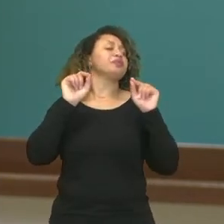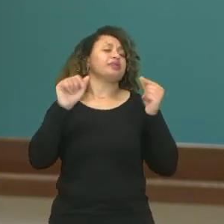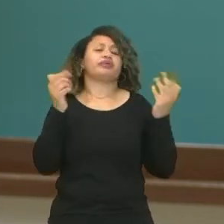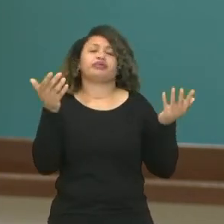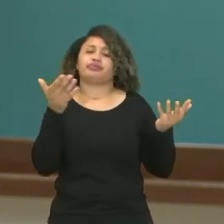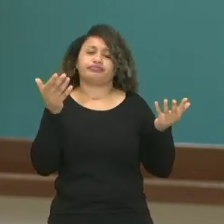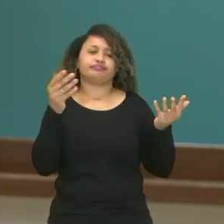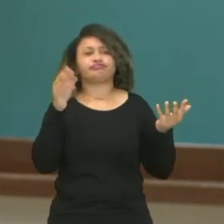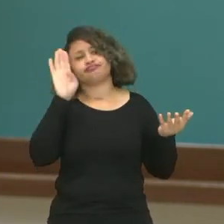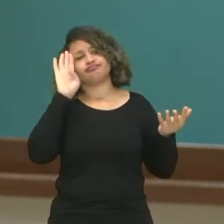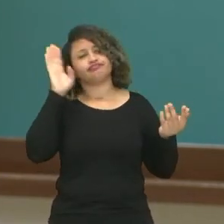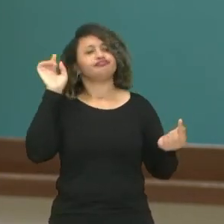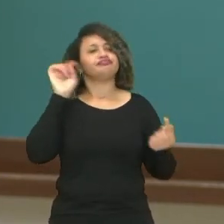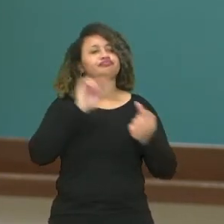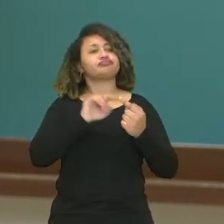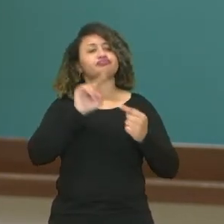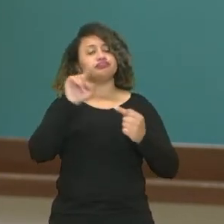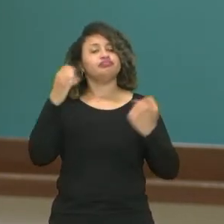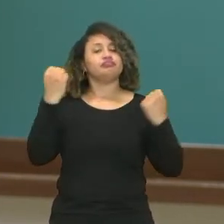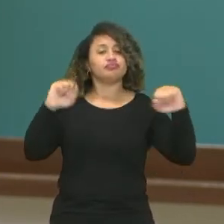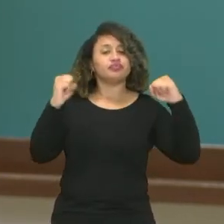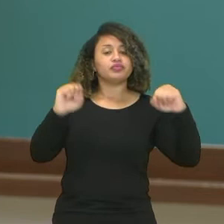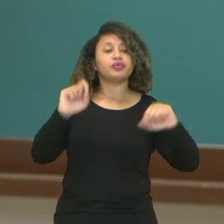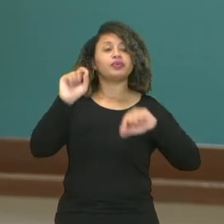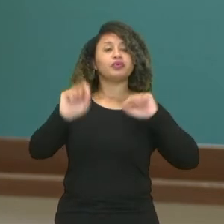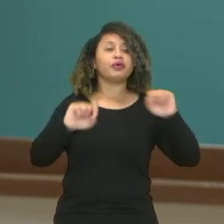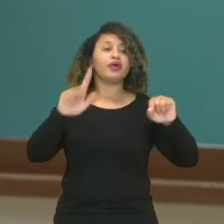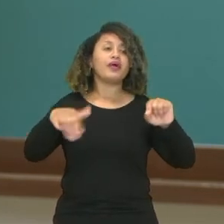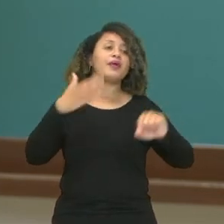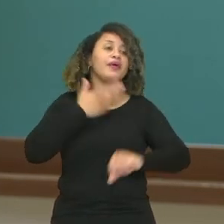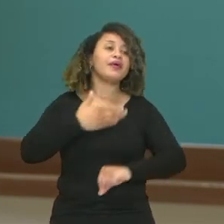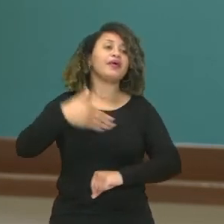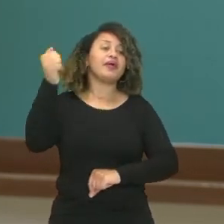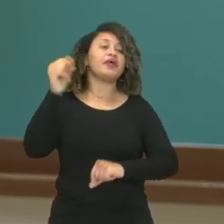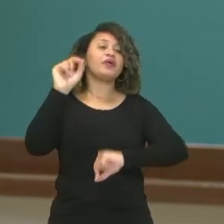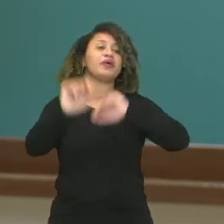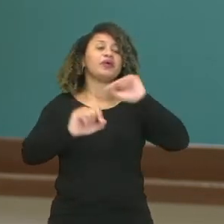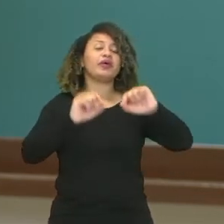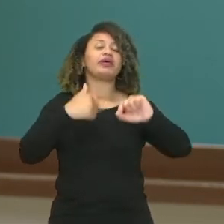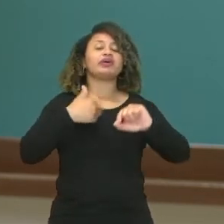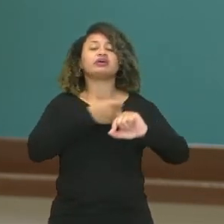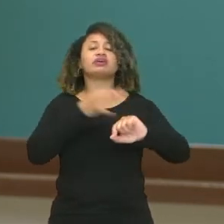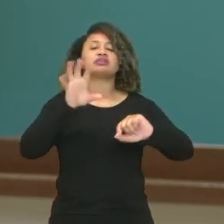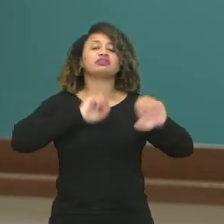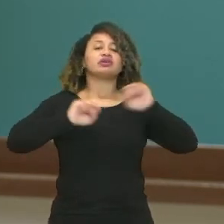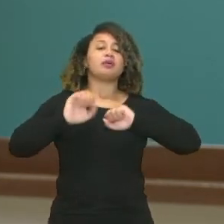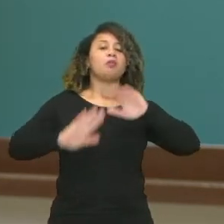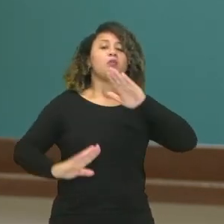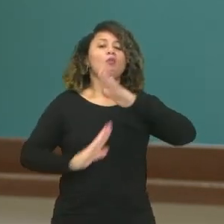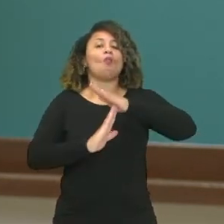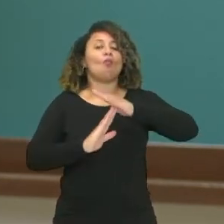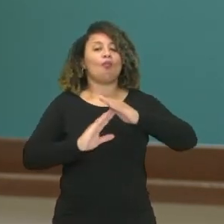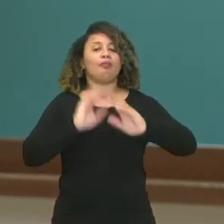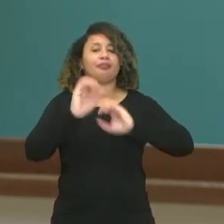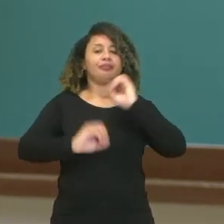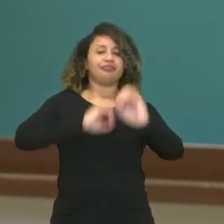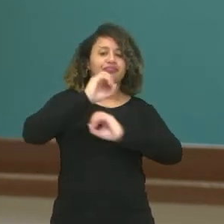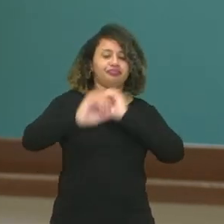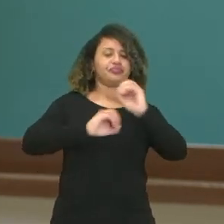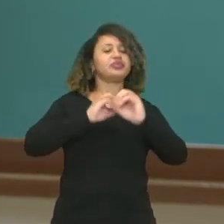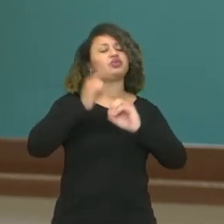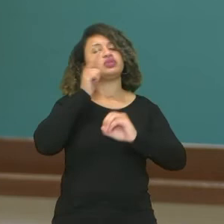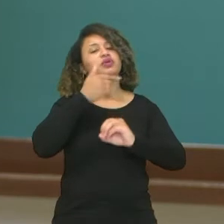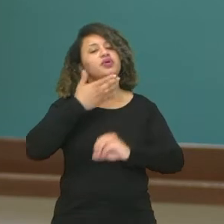Então, o principal objetivo desse tipo de exercício é a melhoria do consumo máximo de oxigênio. Você fazer com que você